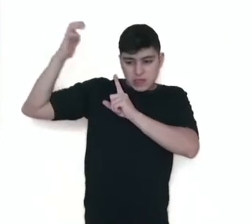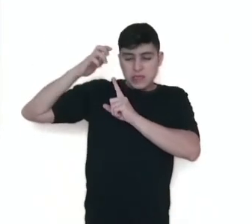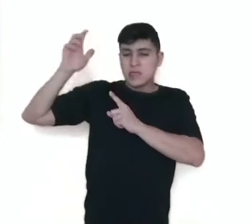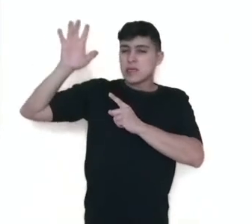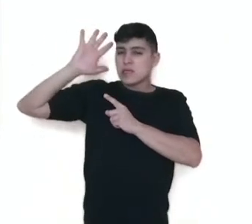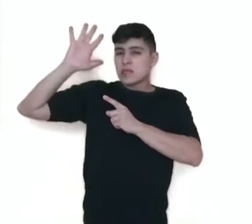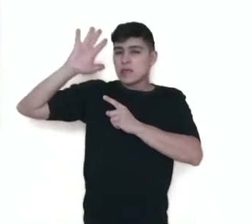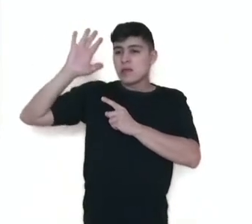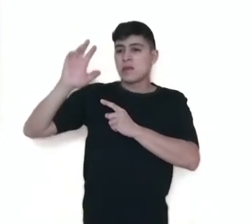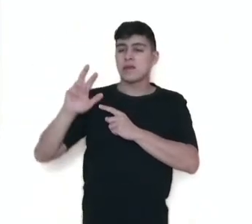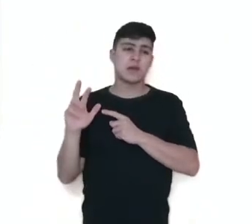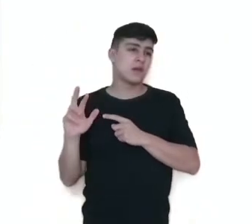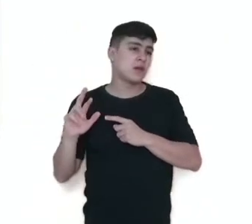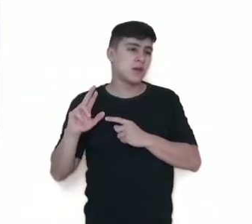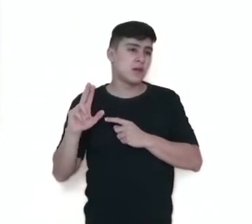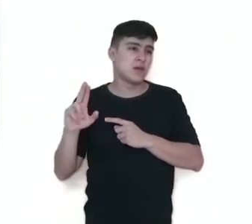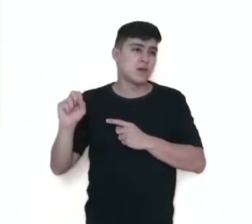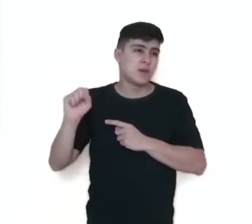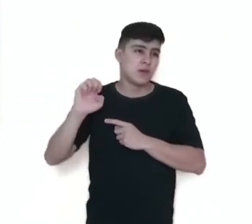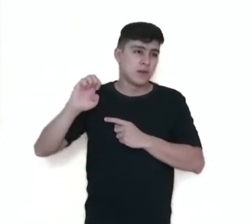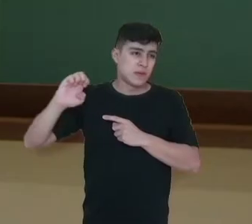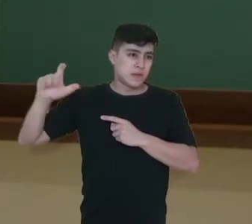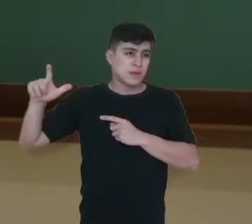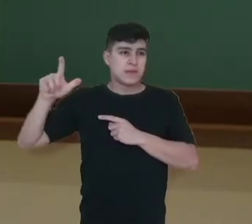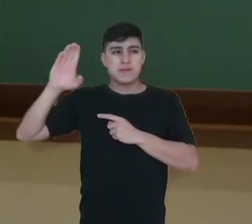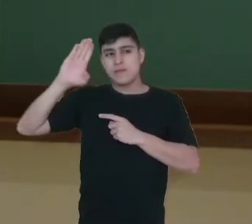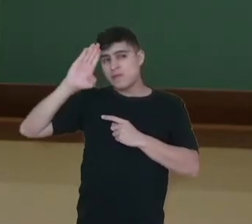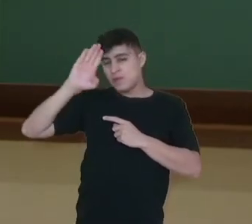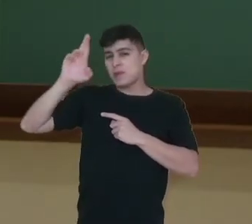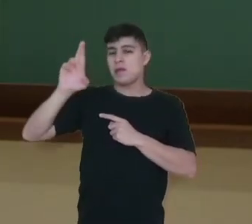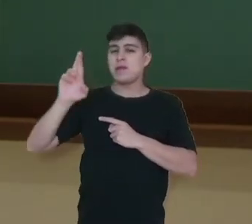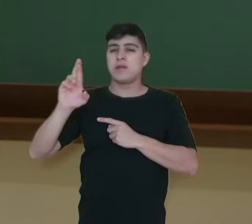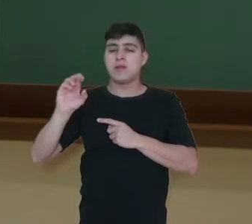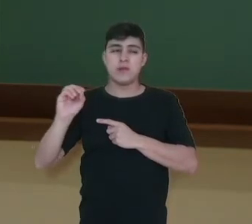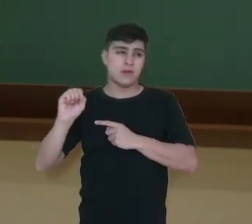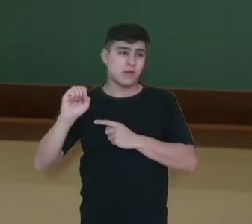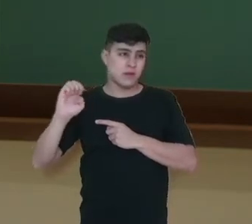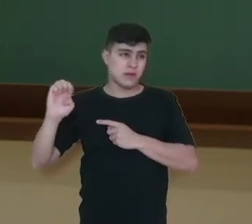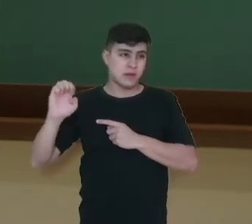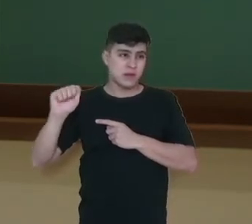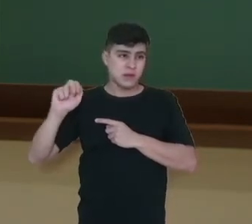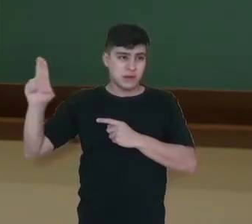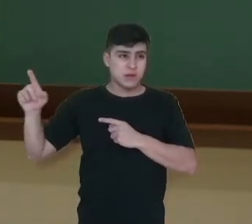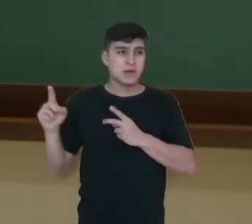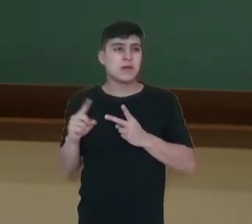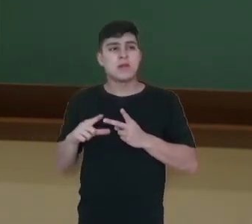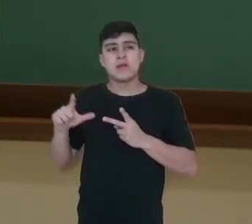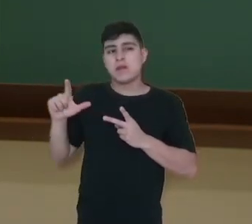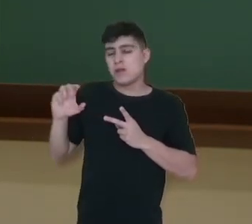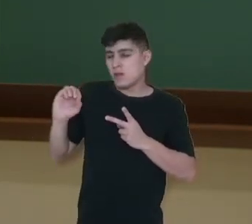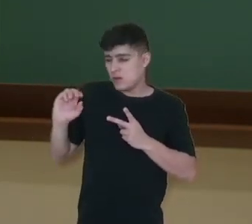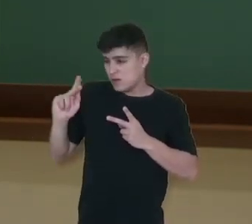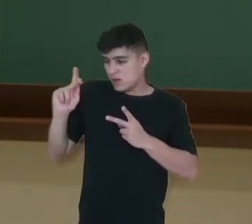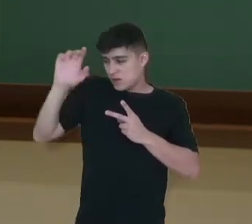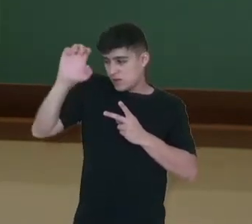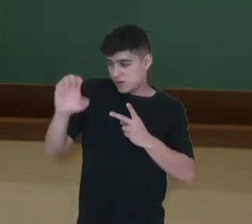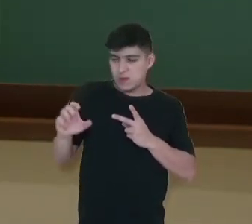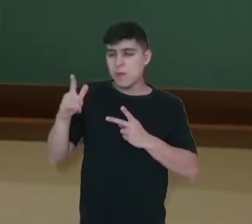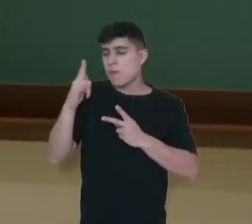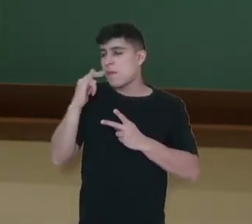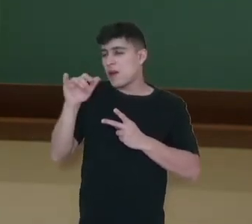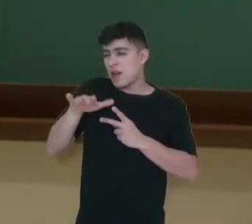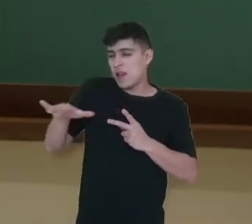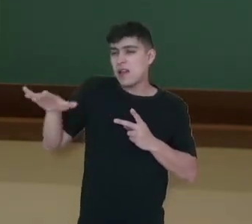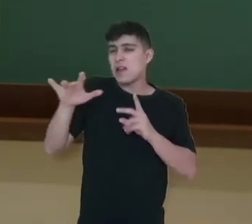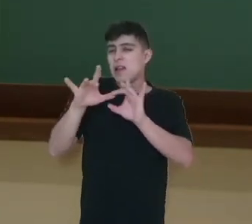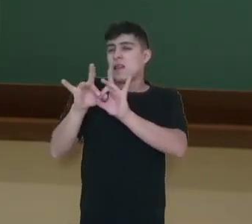pensamentos de Rousseau, né? Que era um dos principais iluministas, certo? O Locke, né? A ideia, o pai do